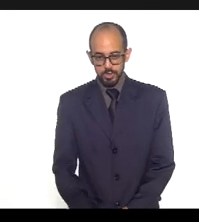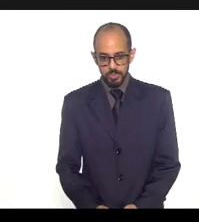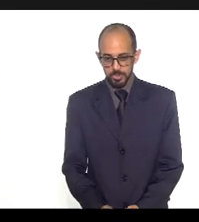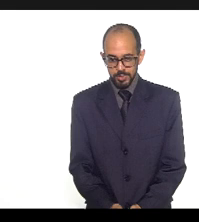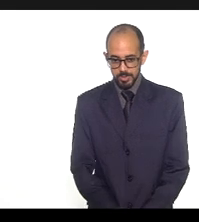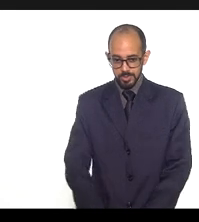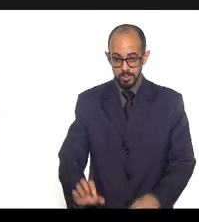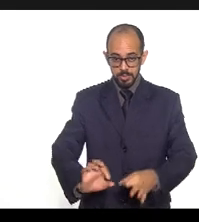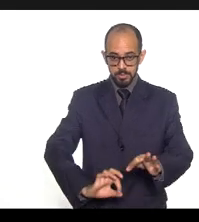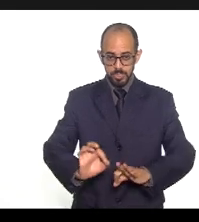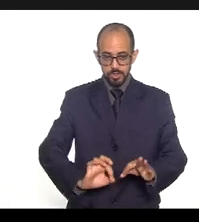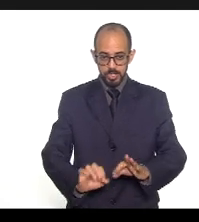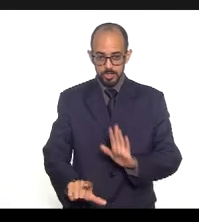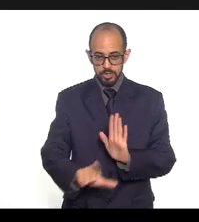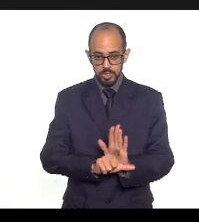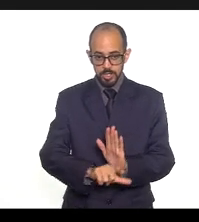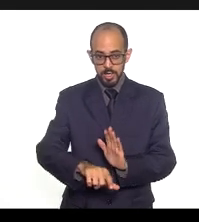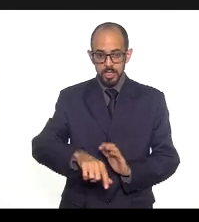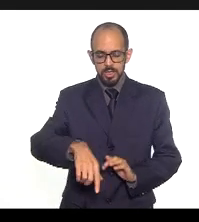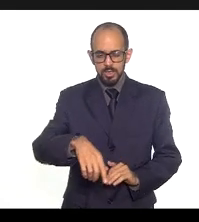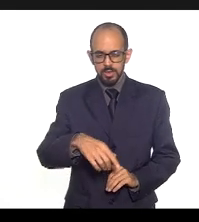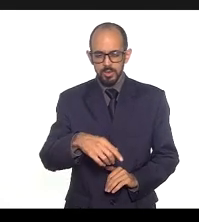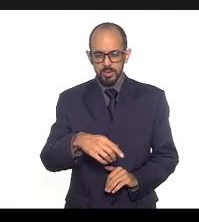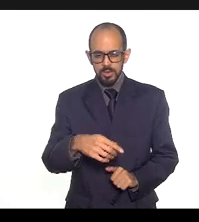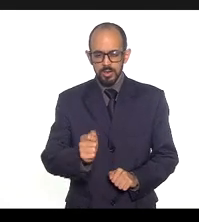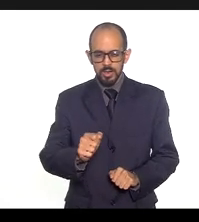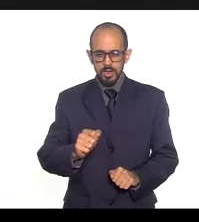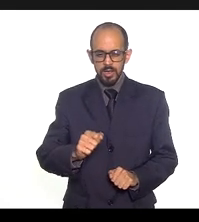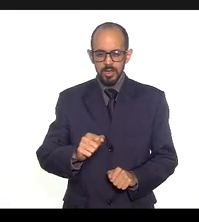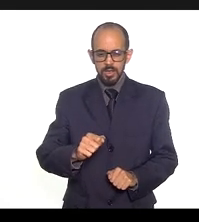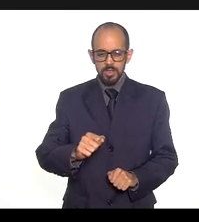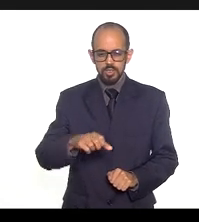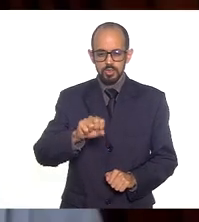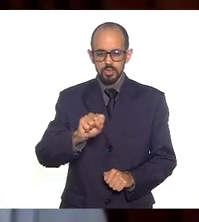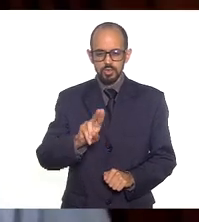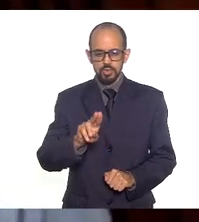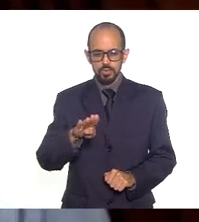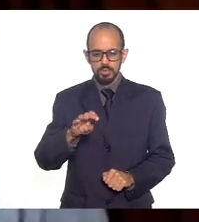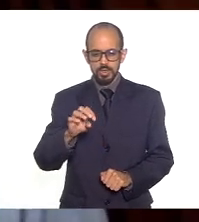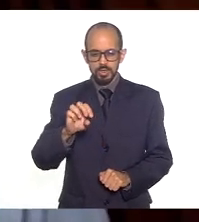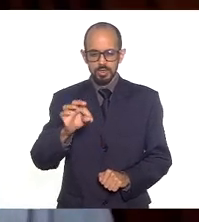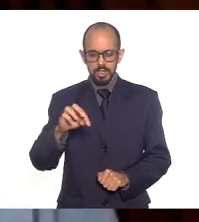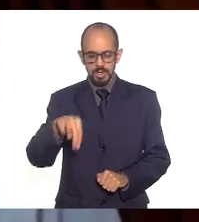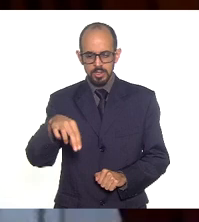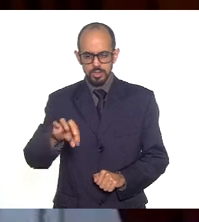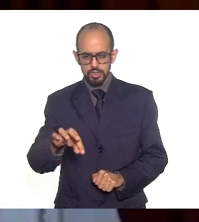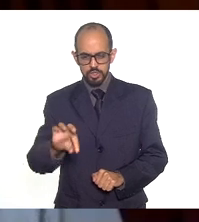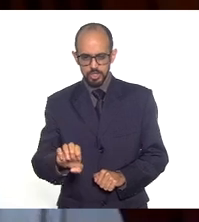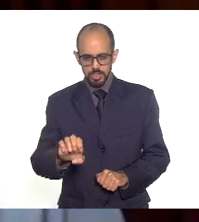Projeto de lei número 3647-2021, autoria do deputado subtenente Bernardo, parecer pela constitucionalidade.